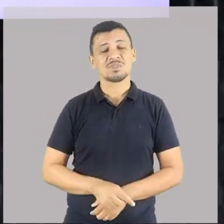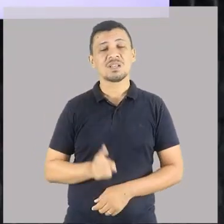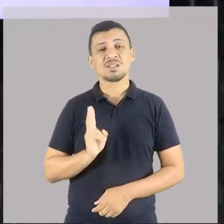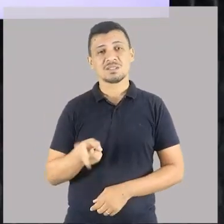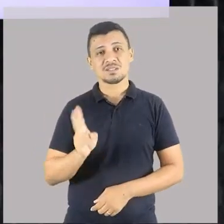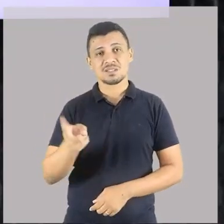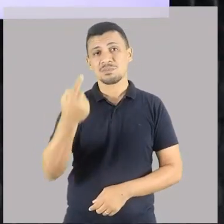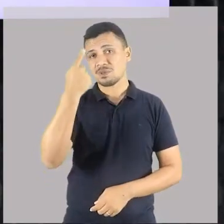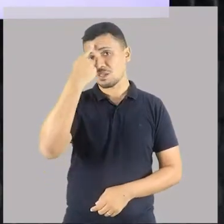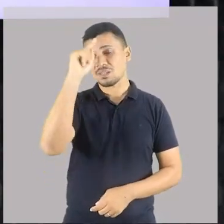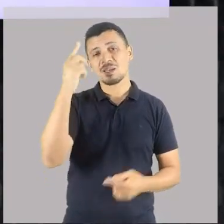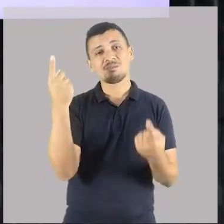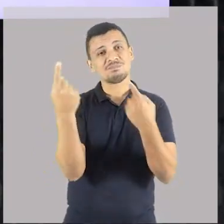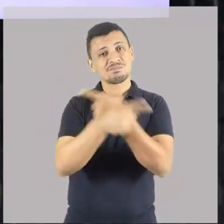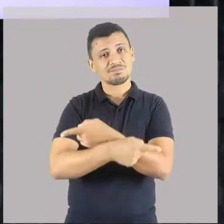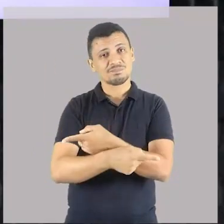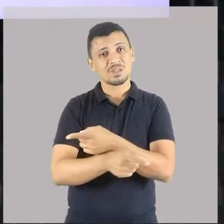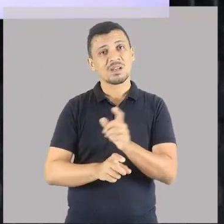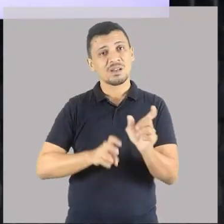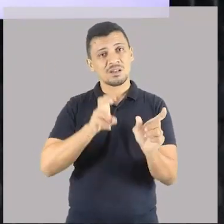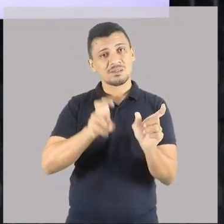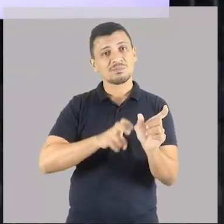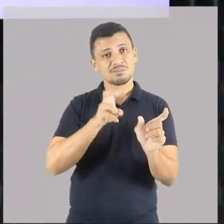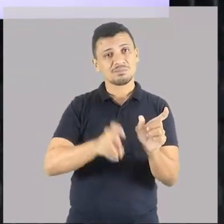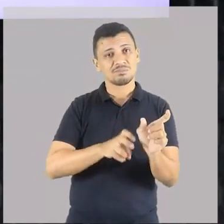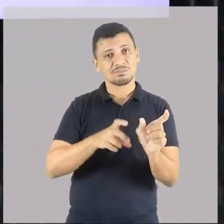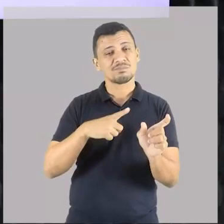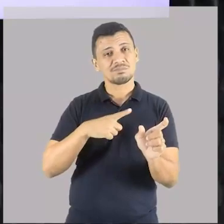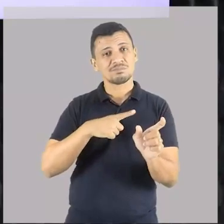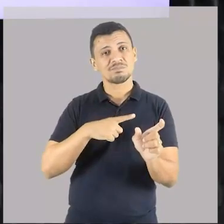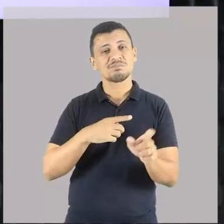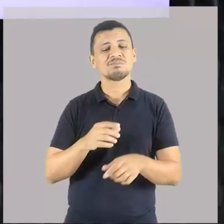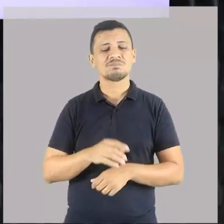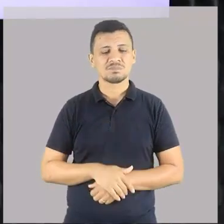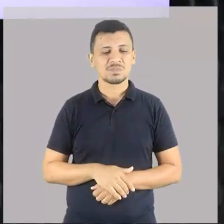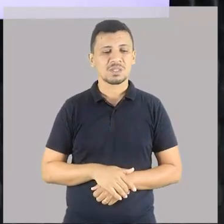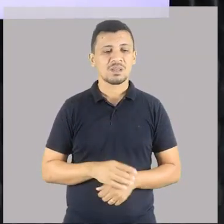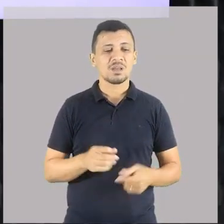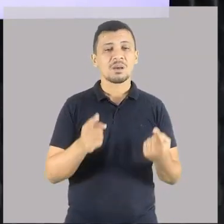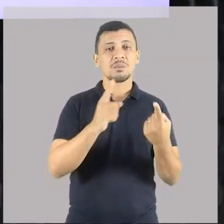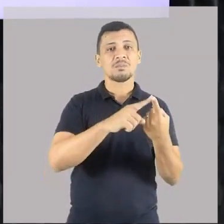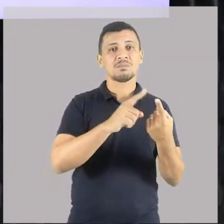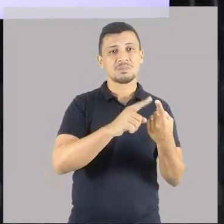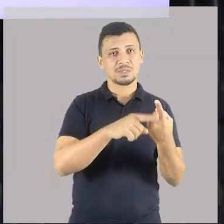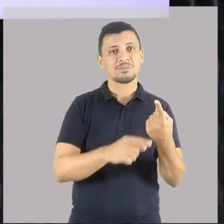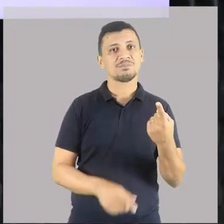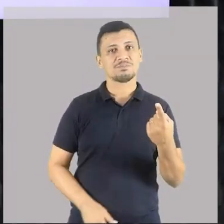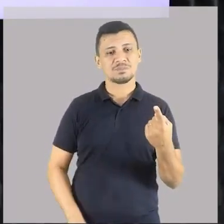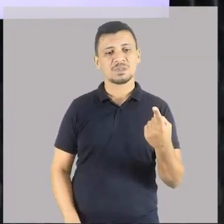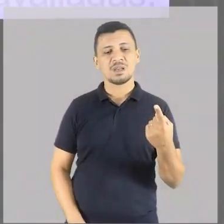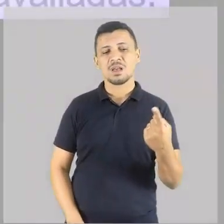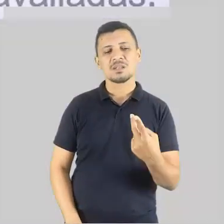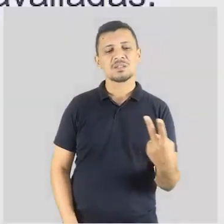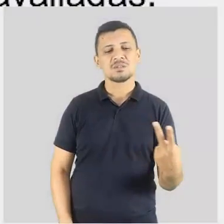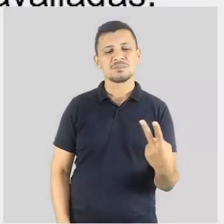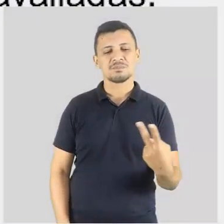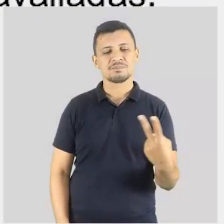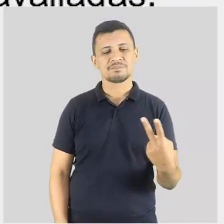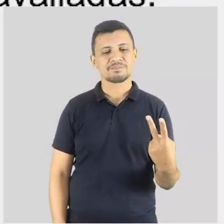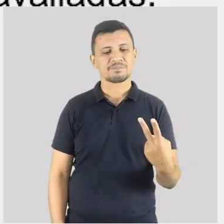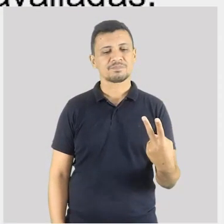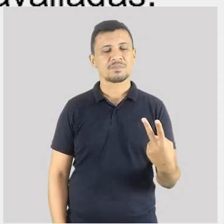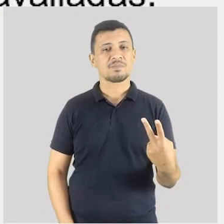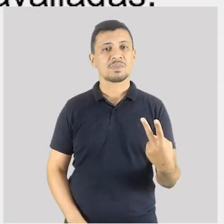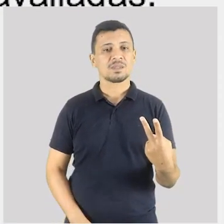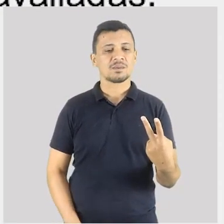valor de contraste, nas adverbiais você tem o valor da concessão. Então, essa primeira aqui é concessiva, certo? Vamos para a segunda. Na segunda,